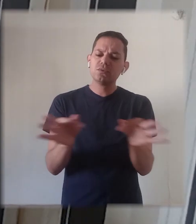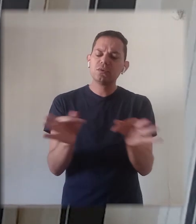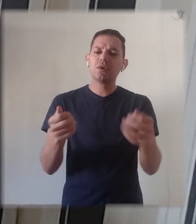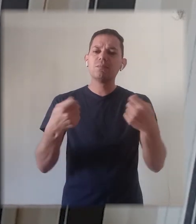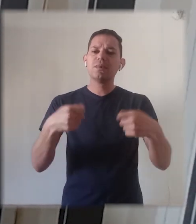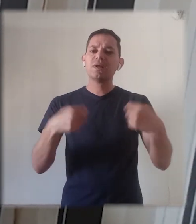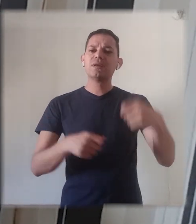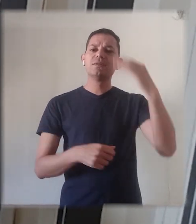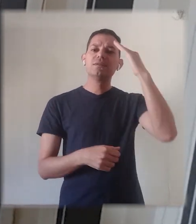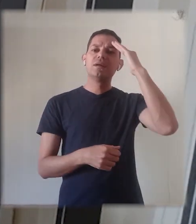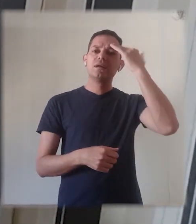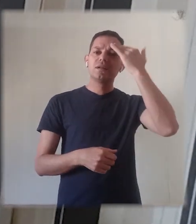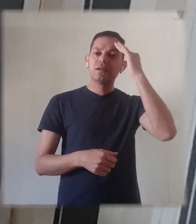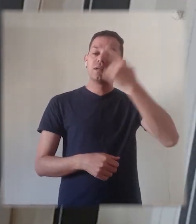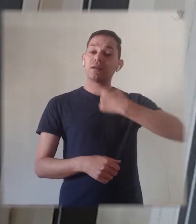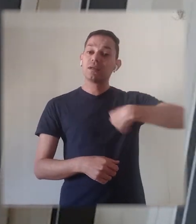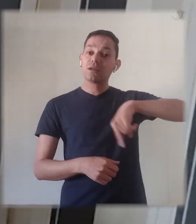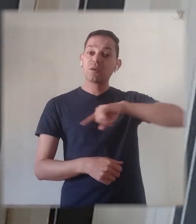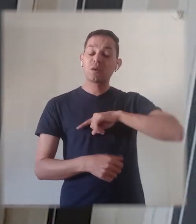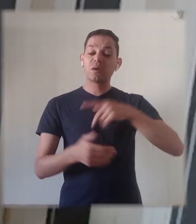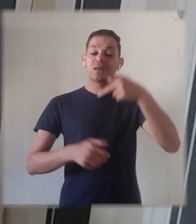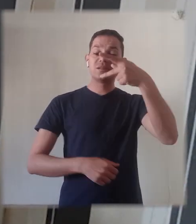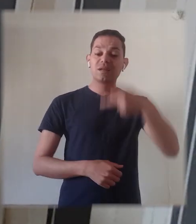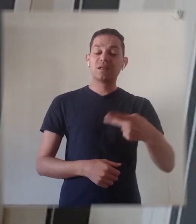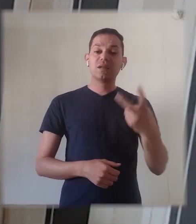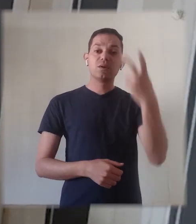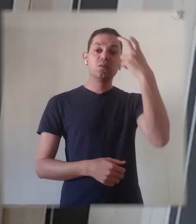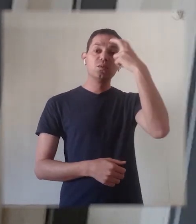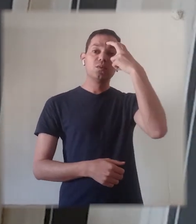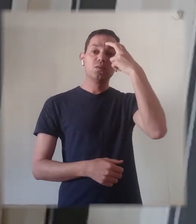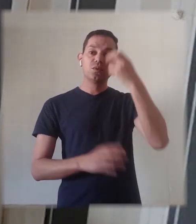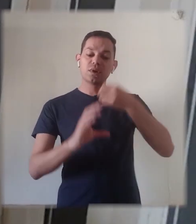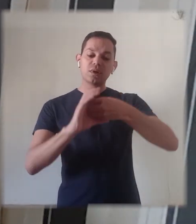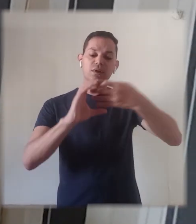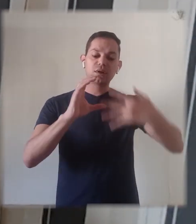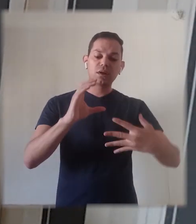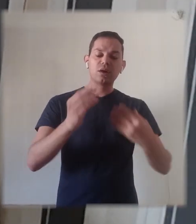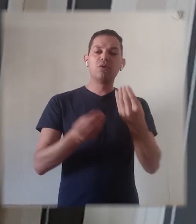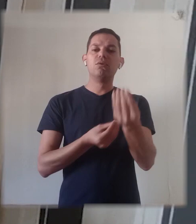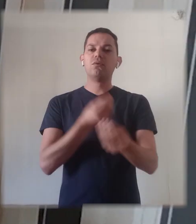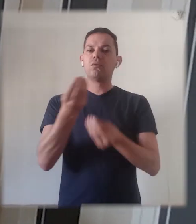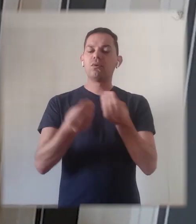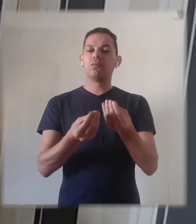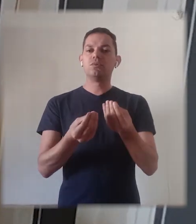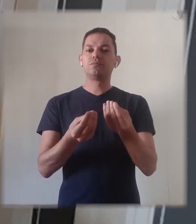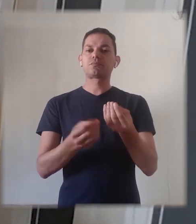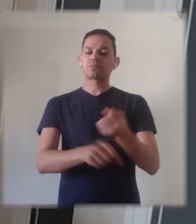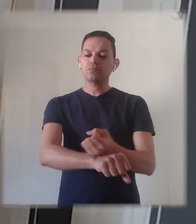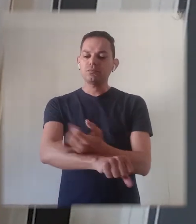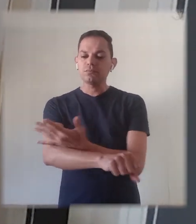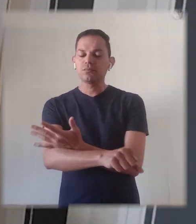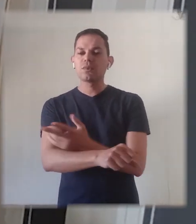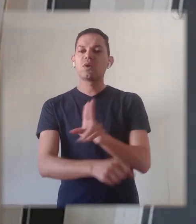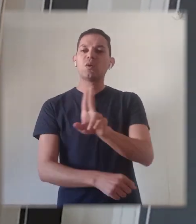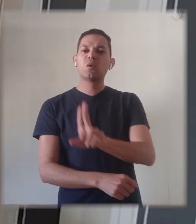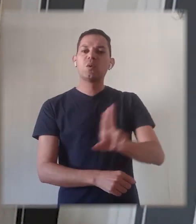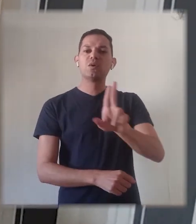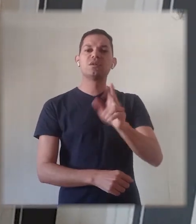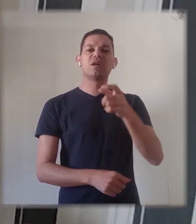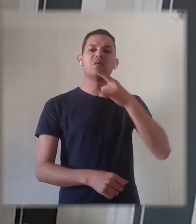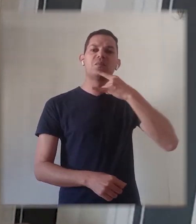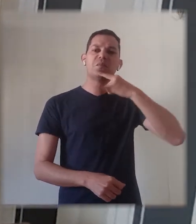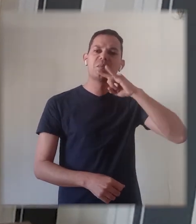singeleza, mas entender que a gente vive numa cultura em que tradicionalmente a gente lida com as